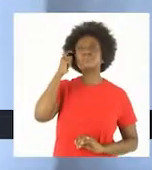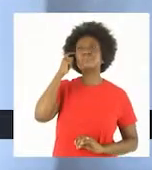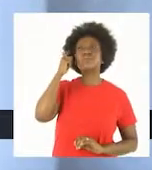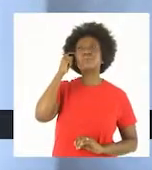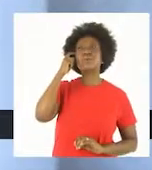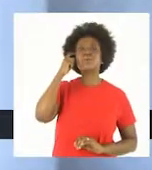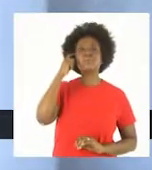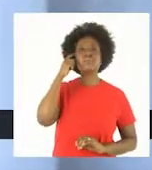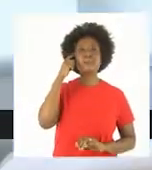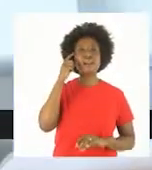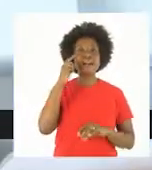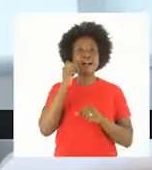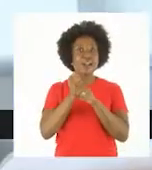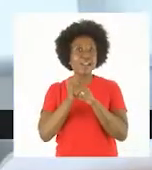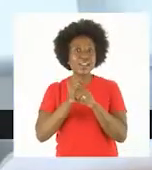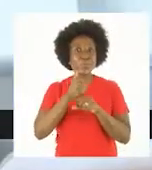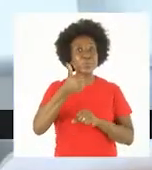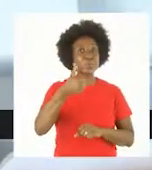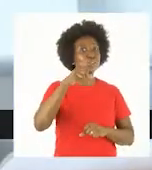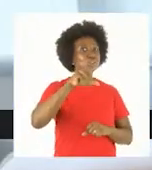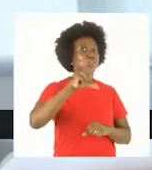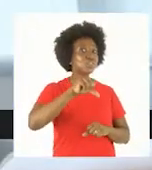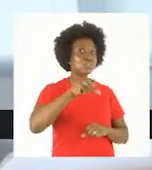você imagine em